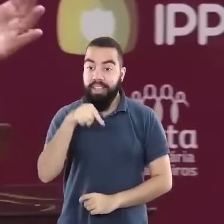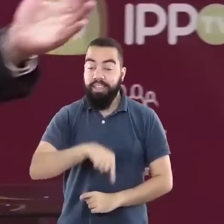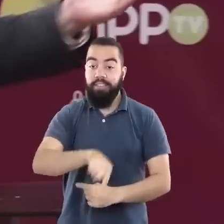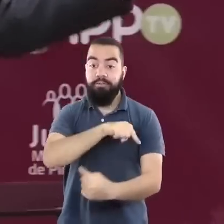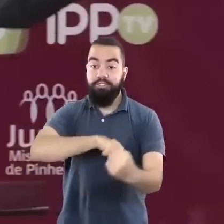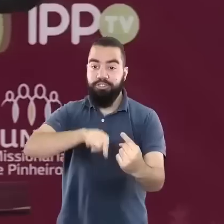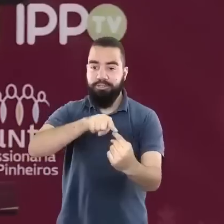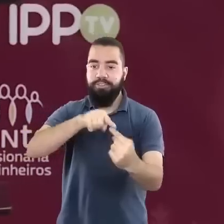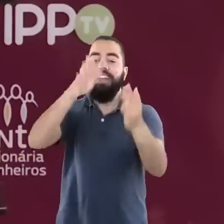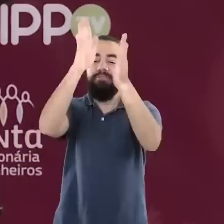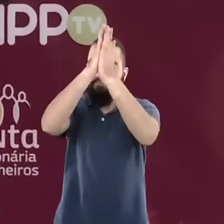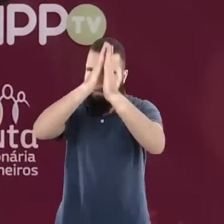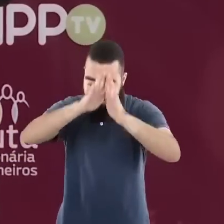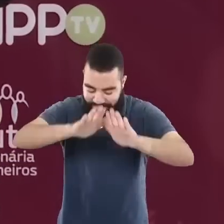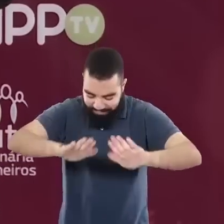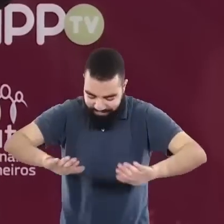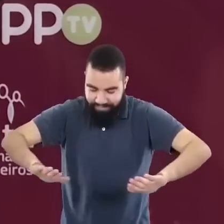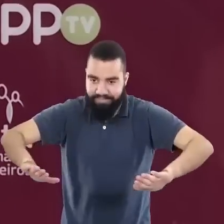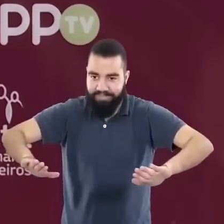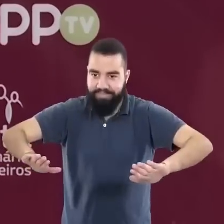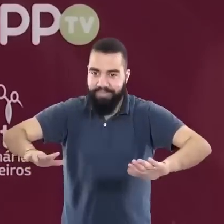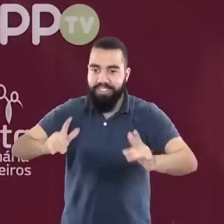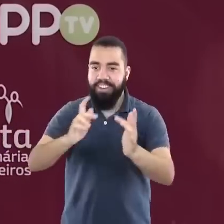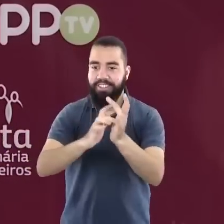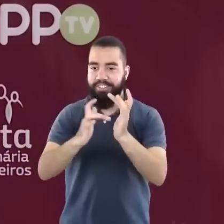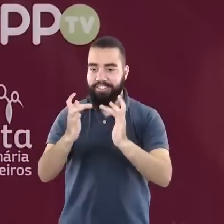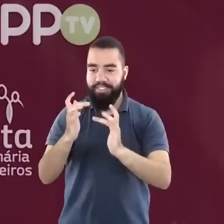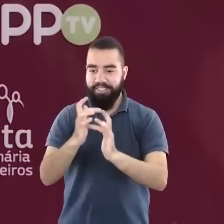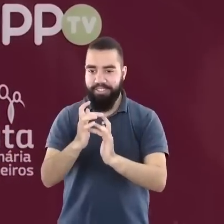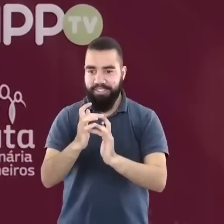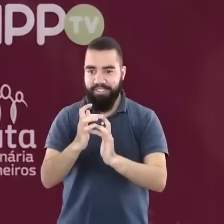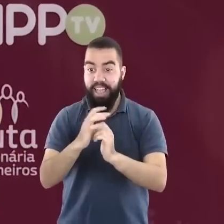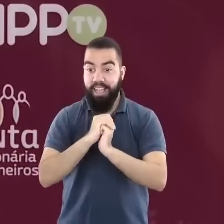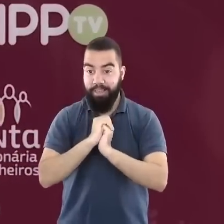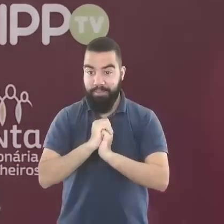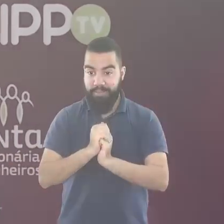um propósito nós viemos para Adorar